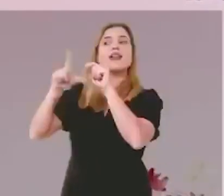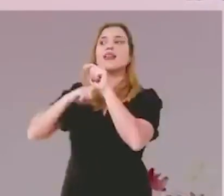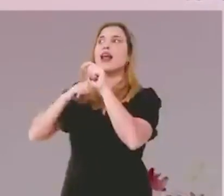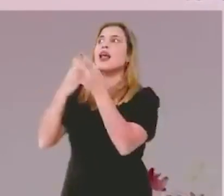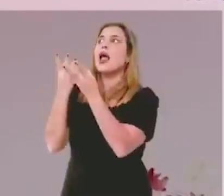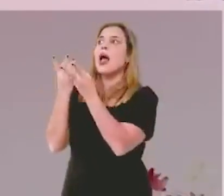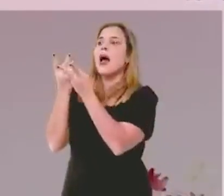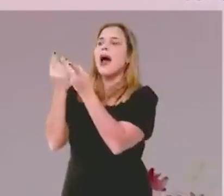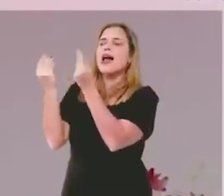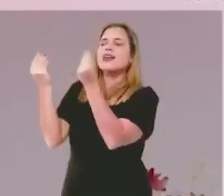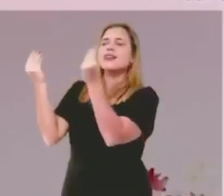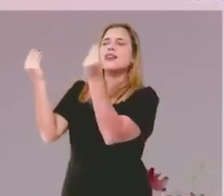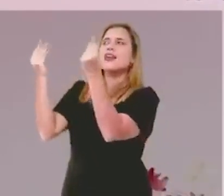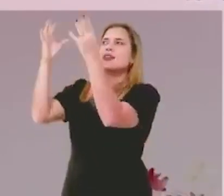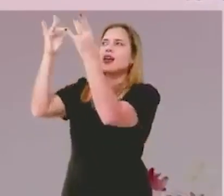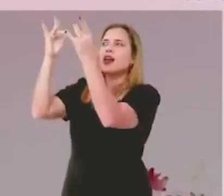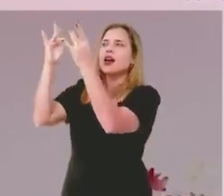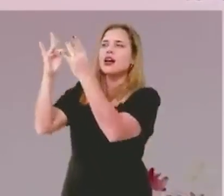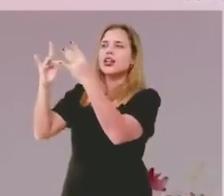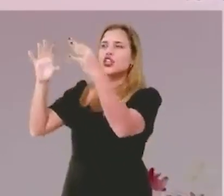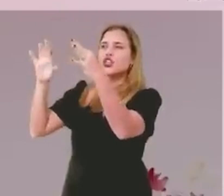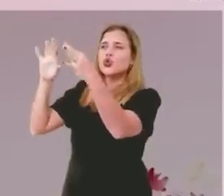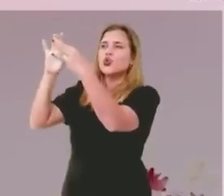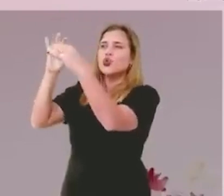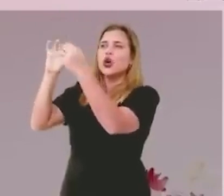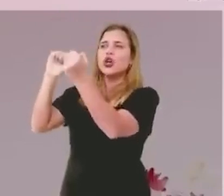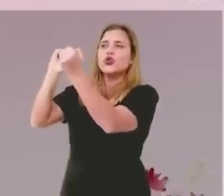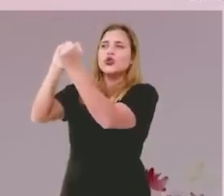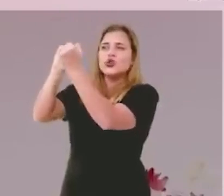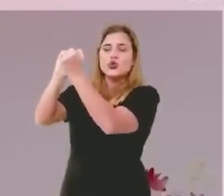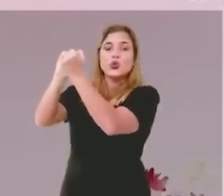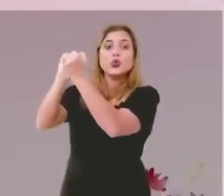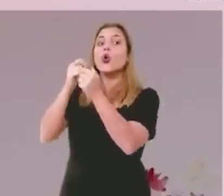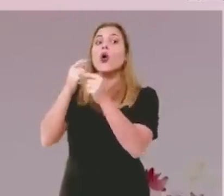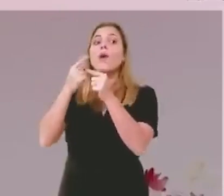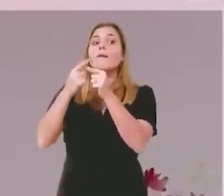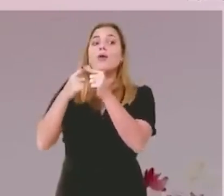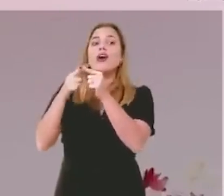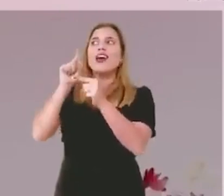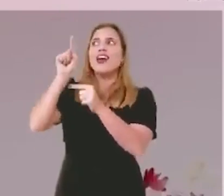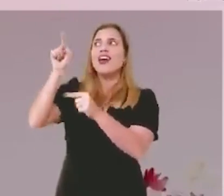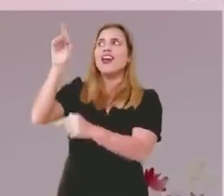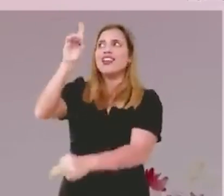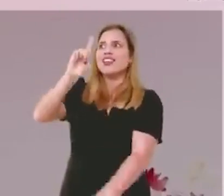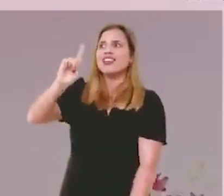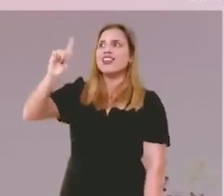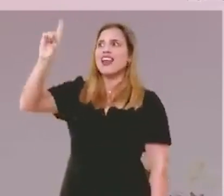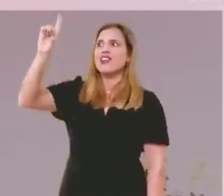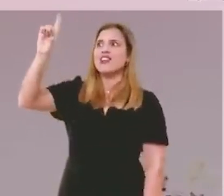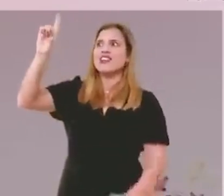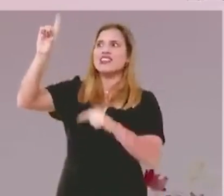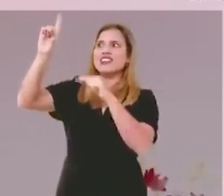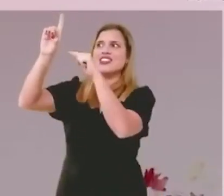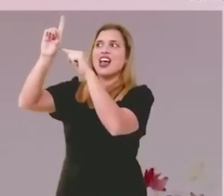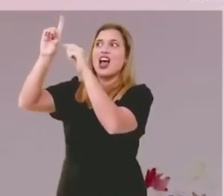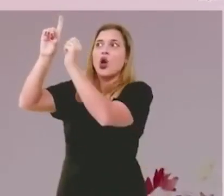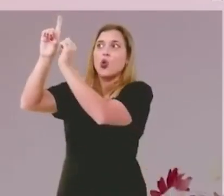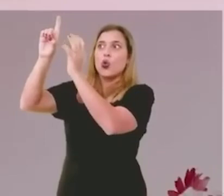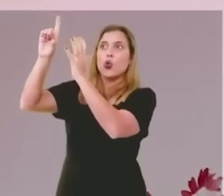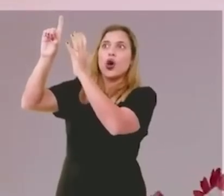essência, da mesma substância de Deus. Nas palavras do credo niceno, Deus de Deus, luz de